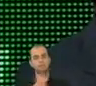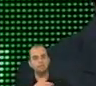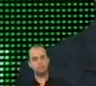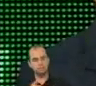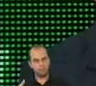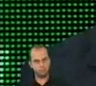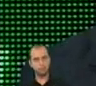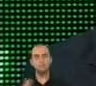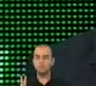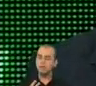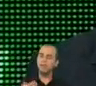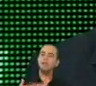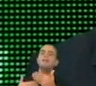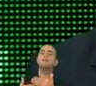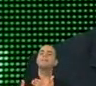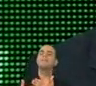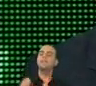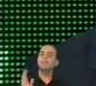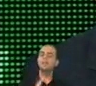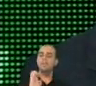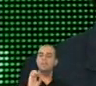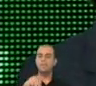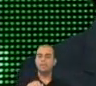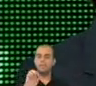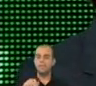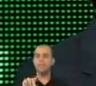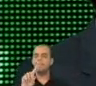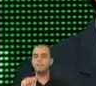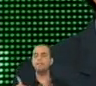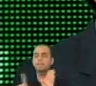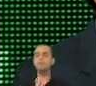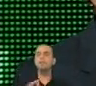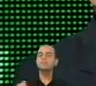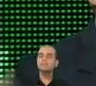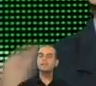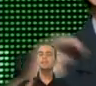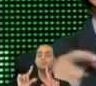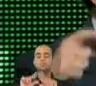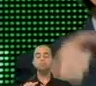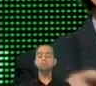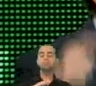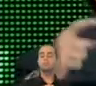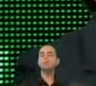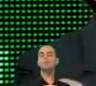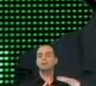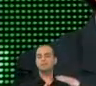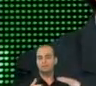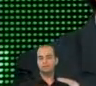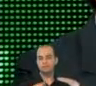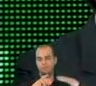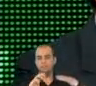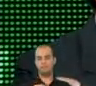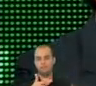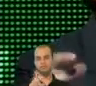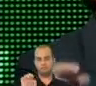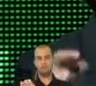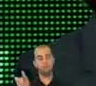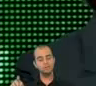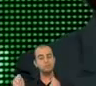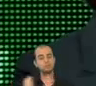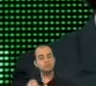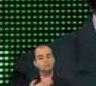da Saúde, e toquei para frente uma emenda constitucional fixando recursos mínimos para a saúde. A